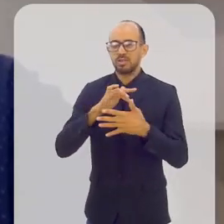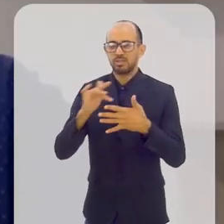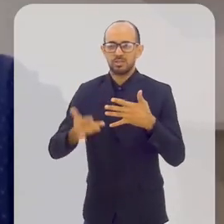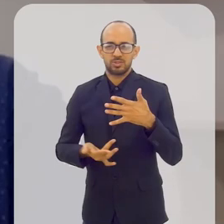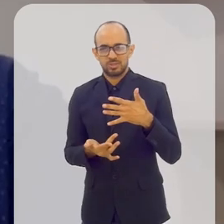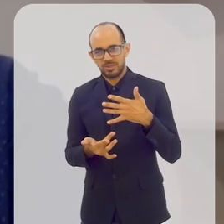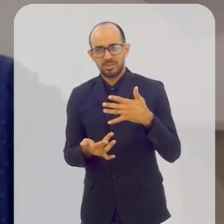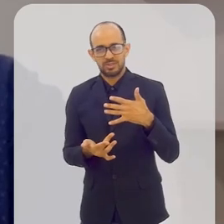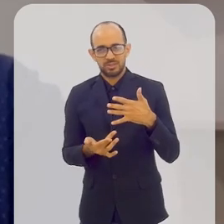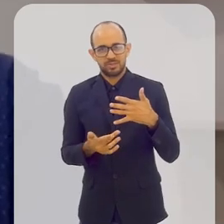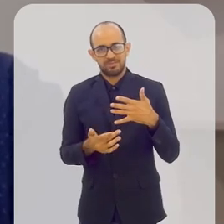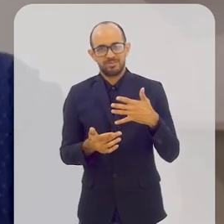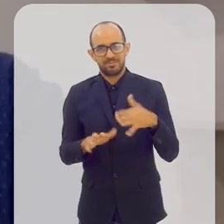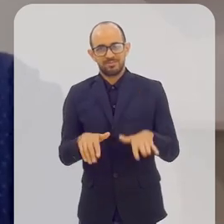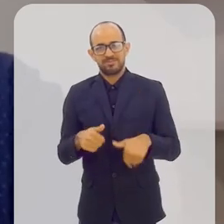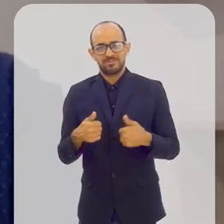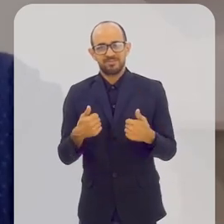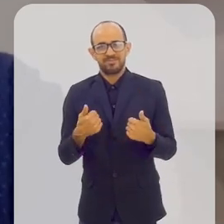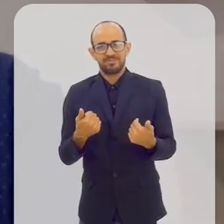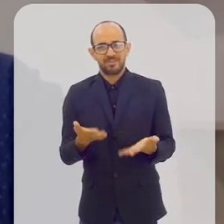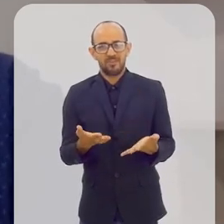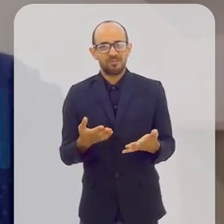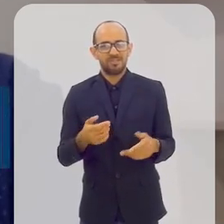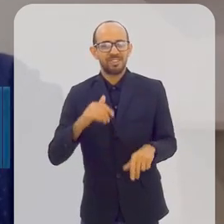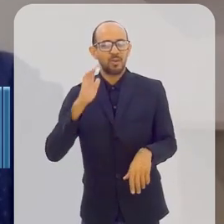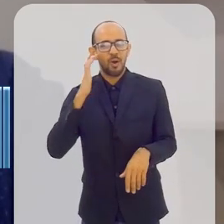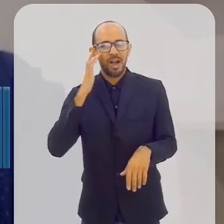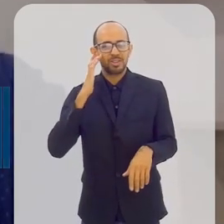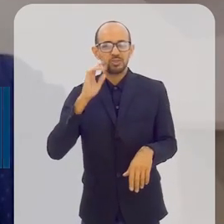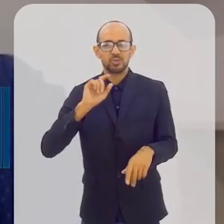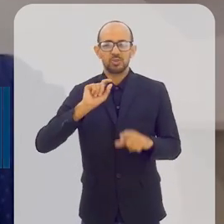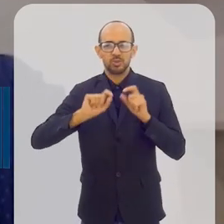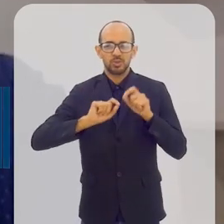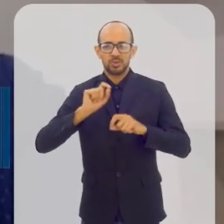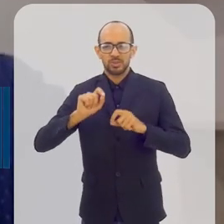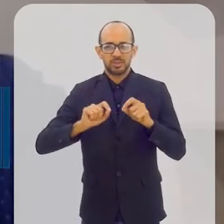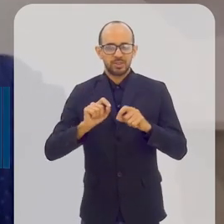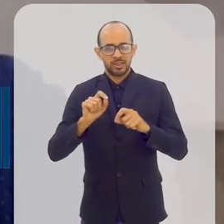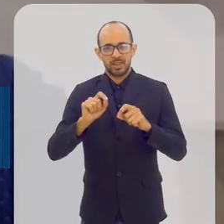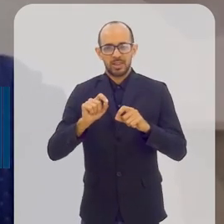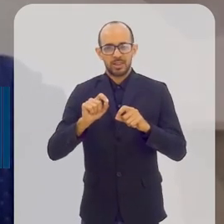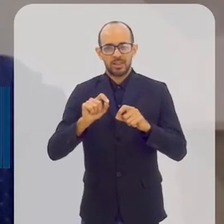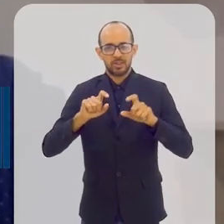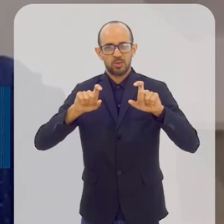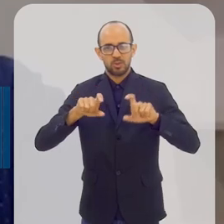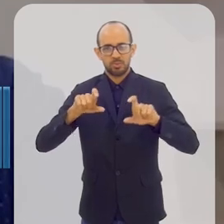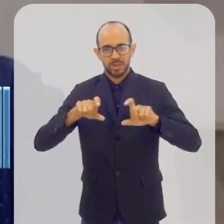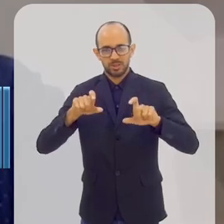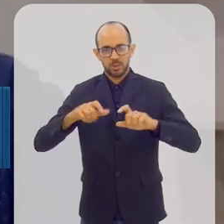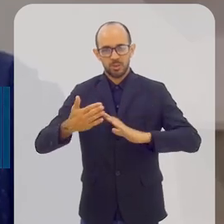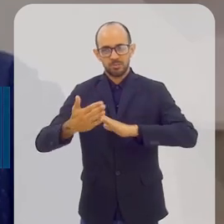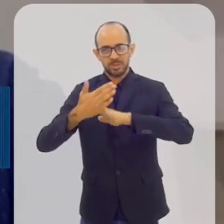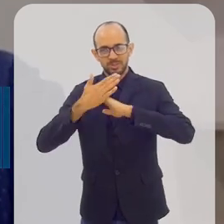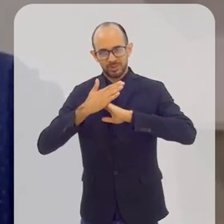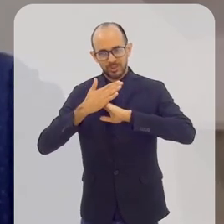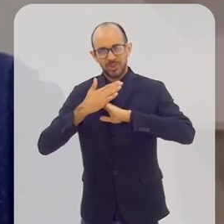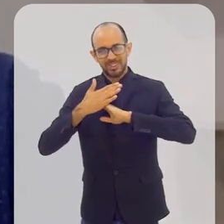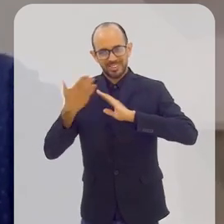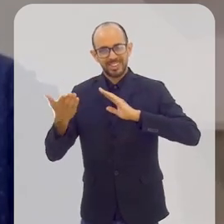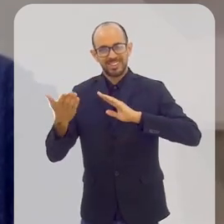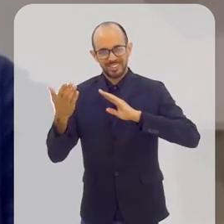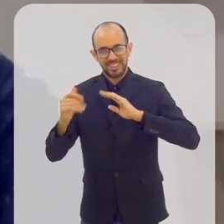redes sociais. Então, acho que, de alguma forma, os algoritmos agiram aqui para o